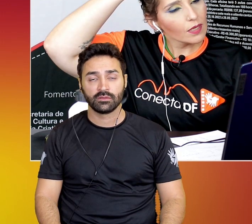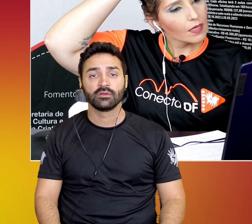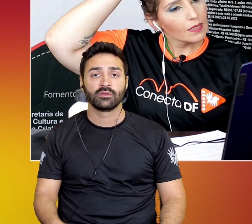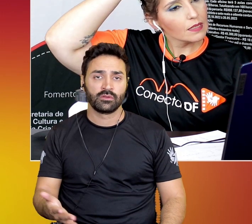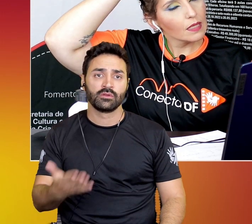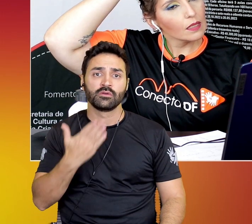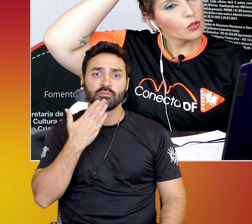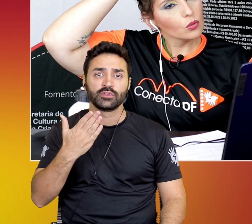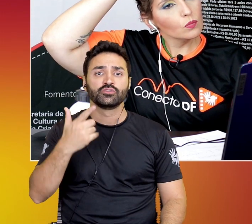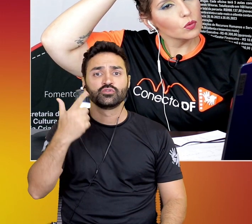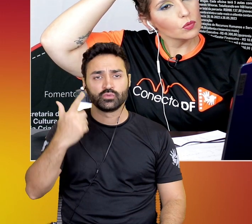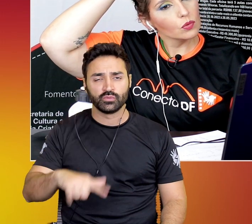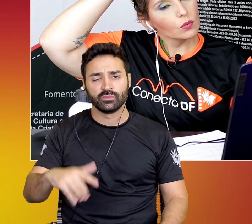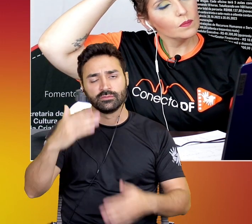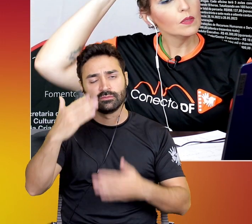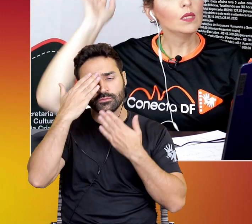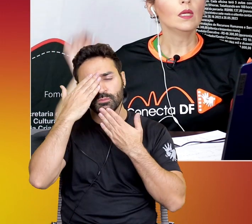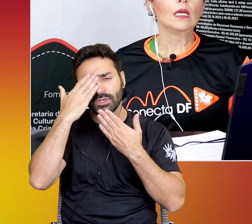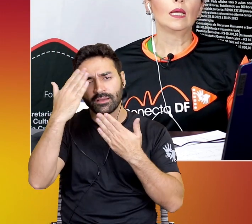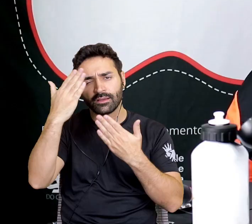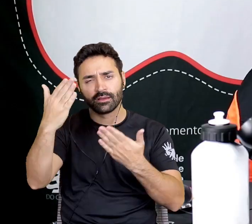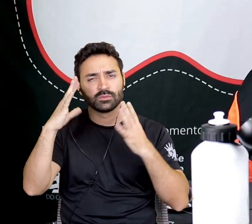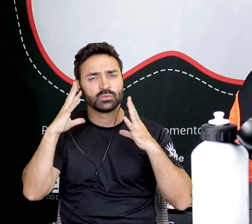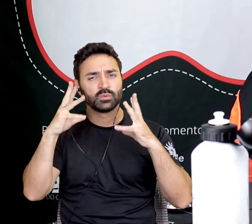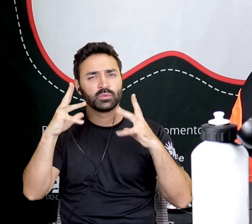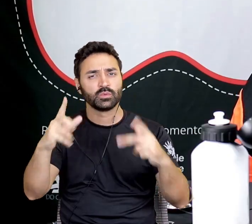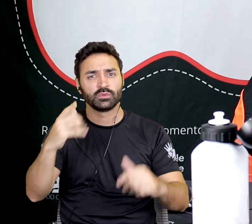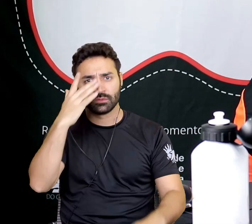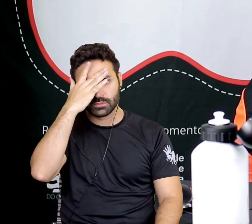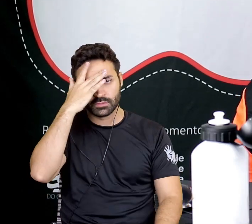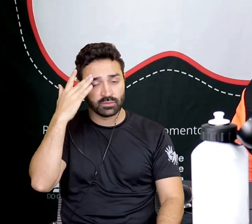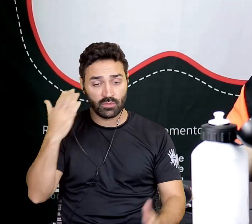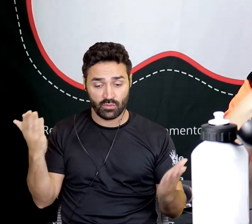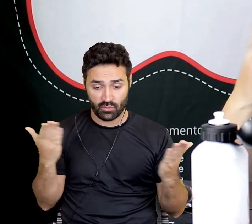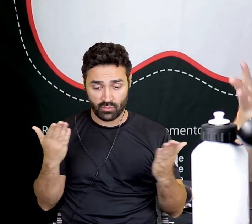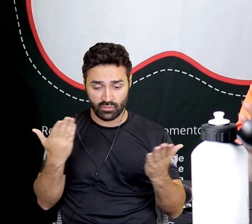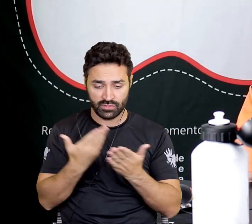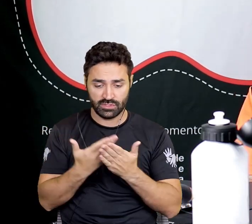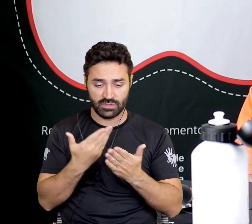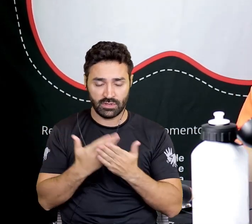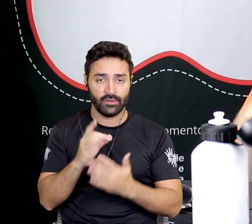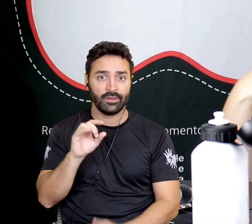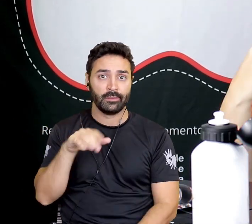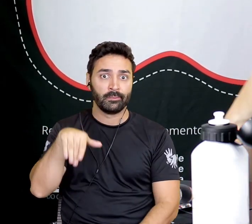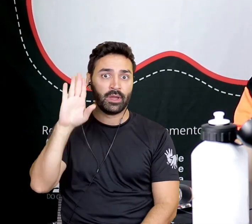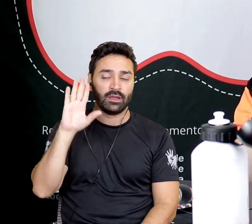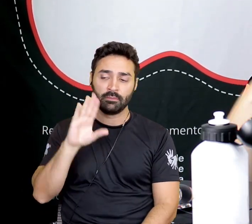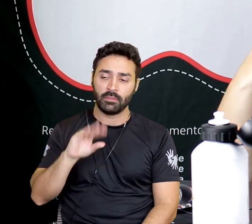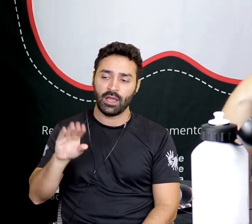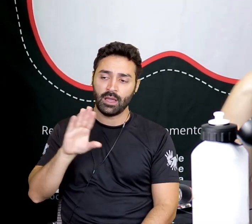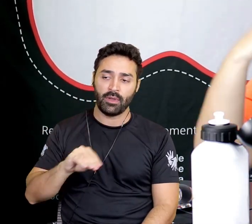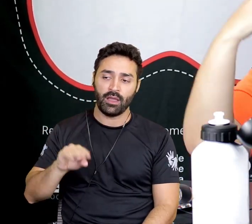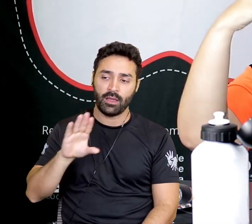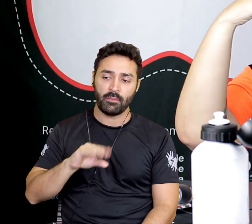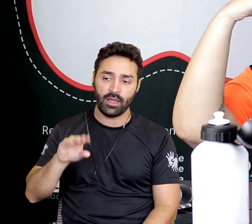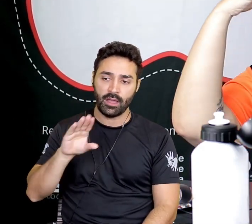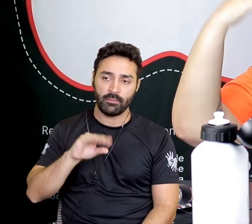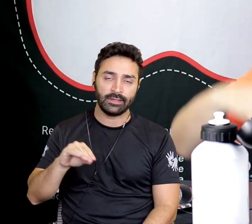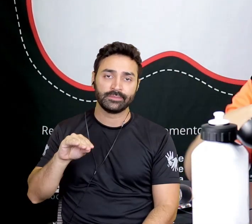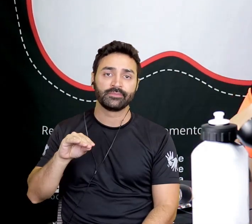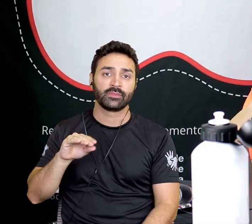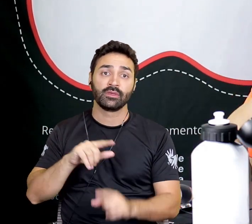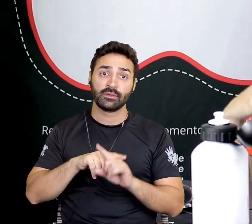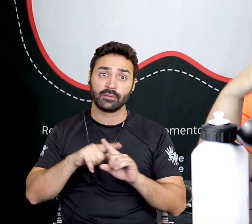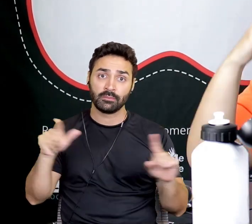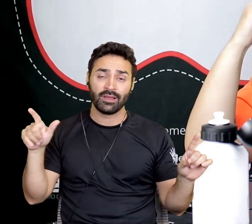vez de agradecer a todo mundo. Hoje foi uma aula muito falada, né? Muita coisa, mas a gente precisa